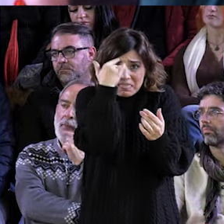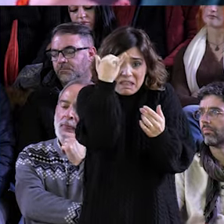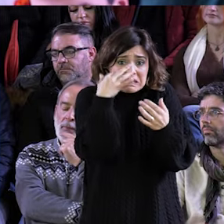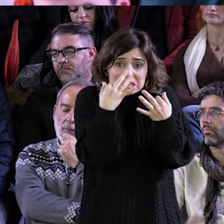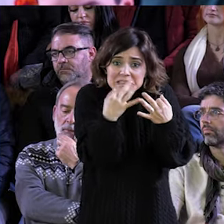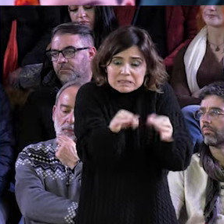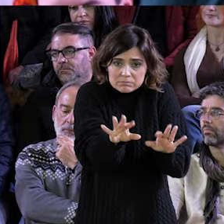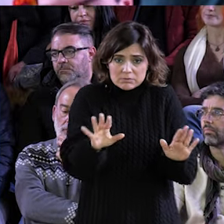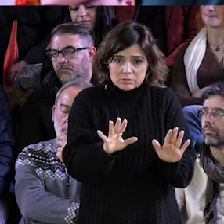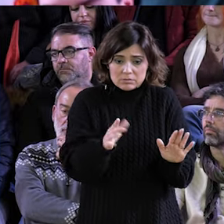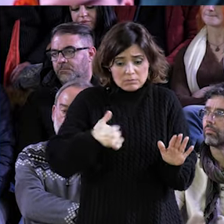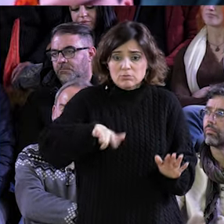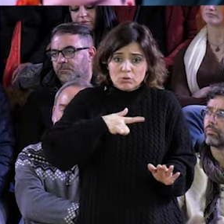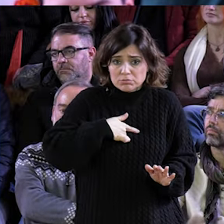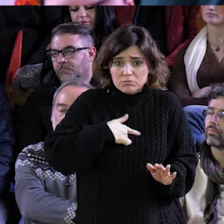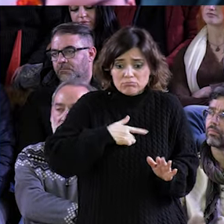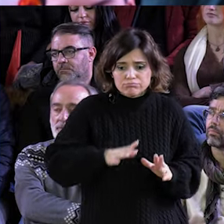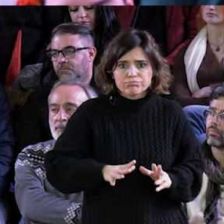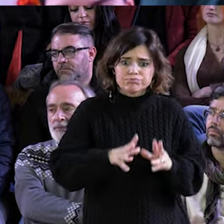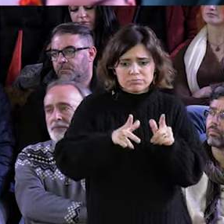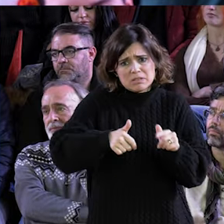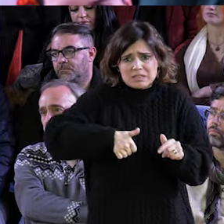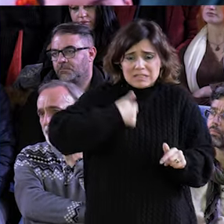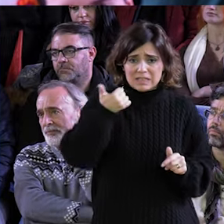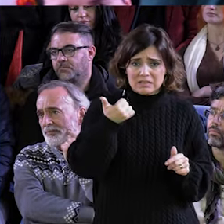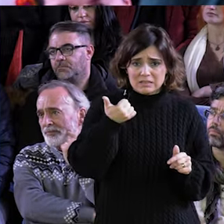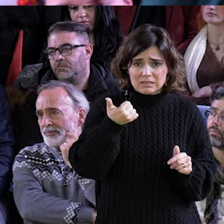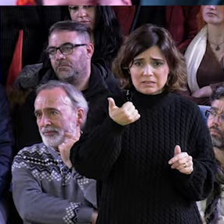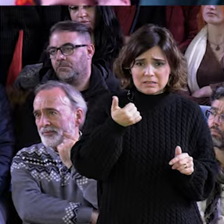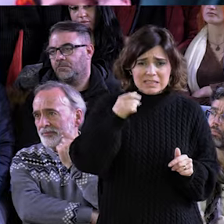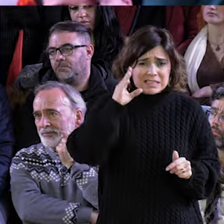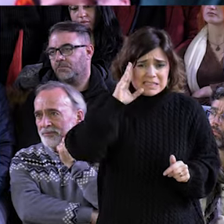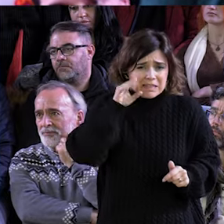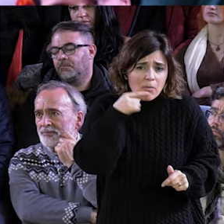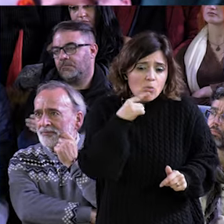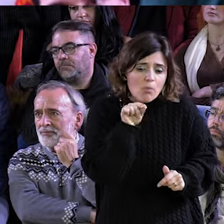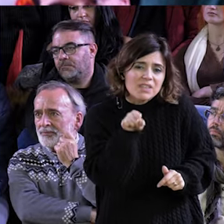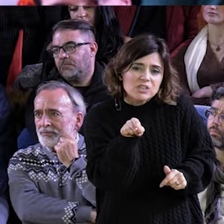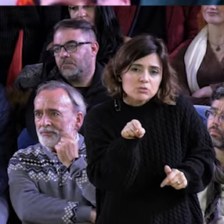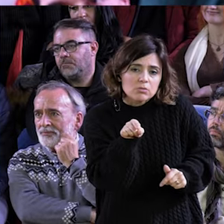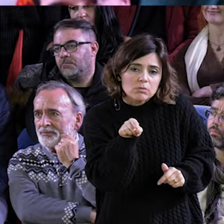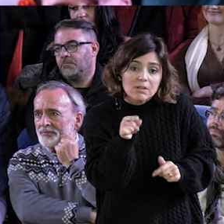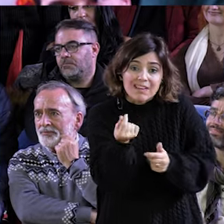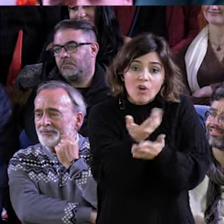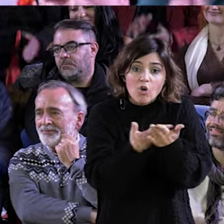a ganhar. E sabem como é que se chama a isto em economia? Concorrência.